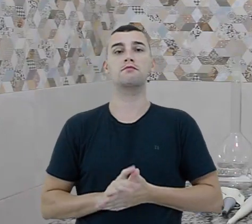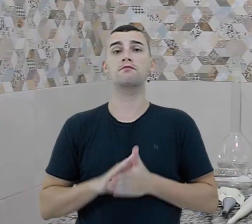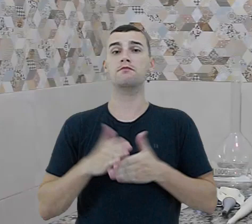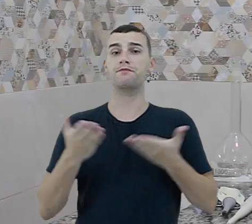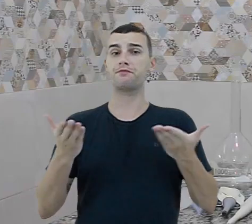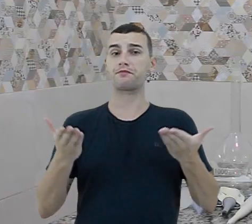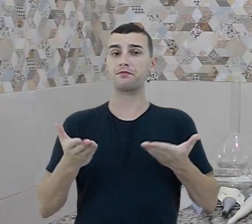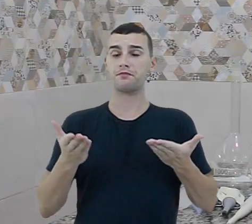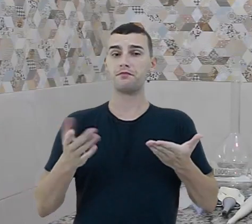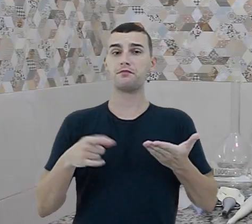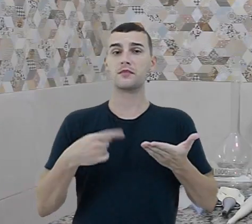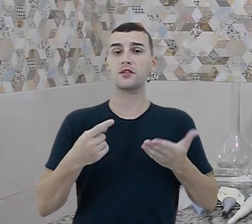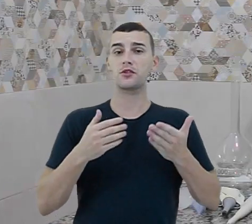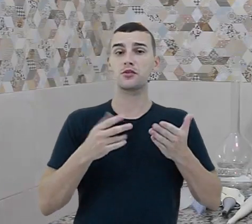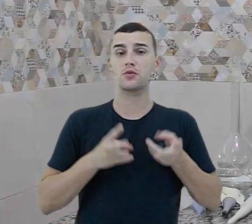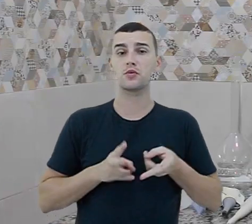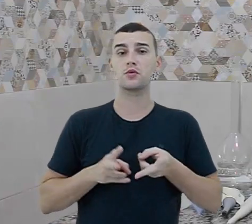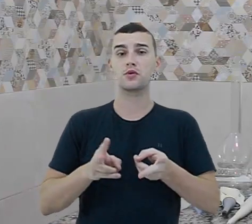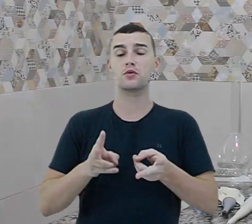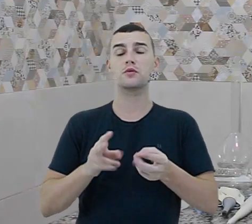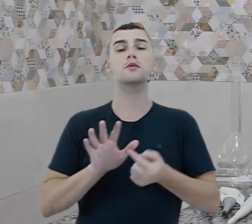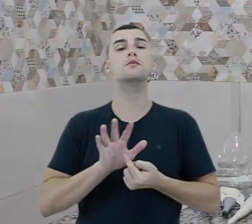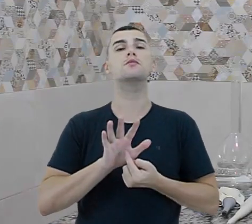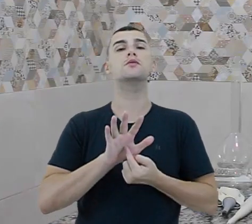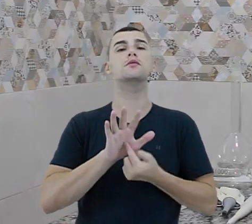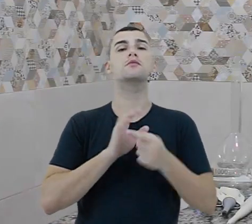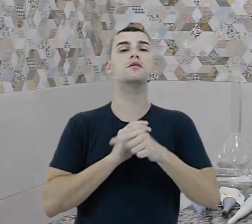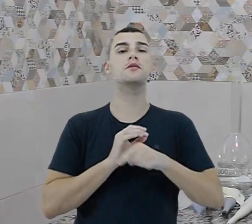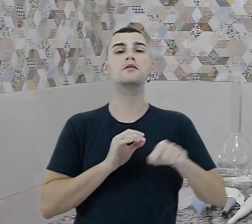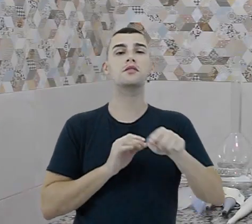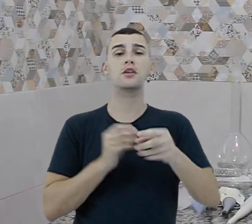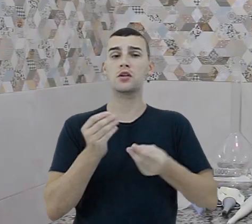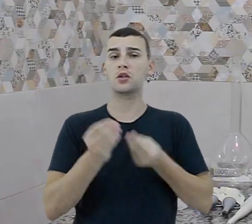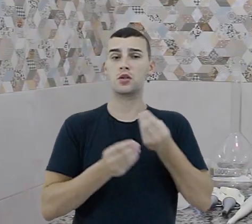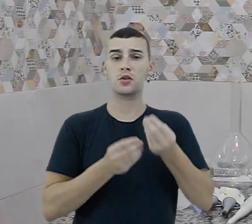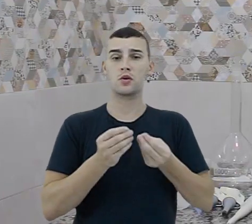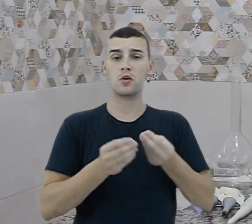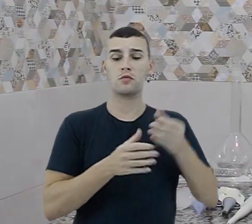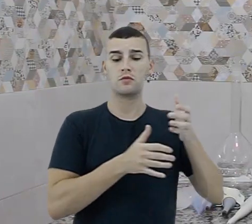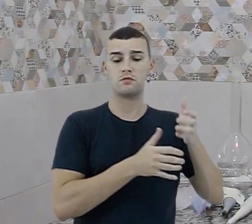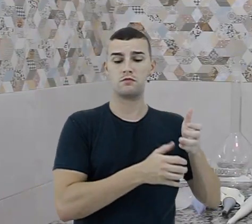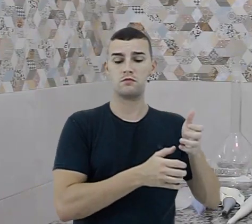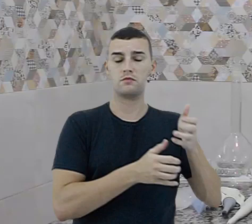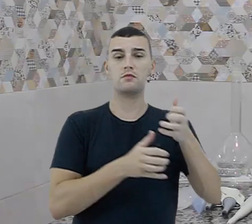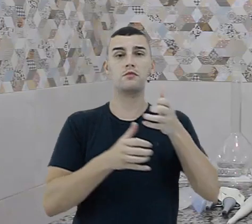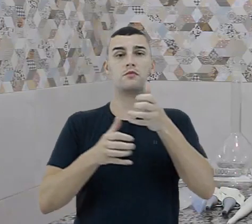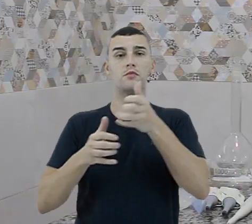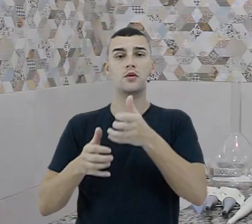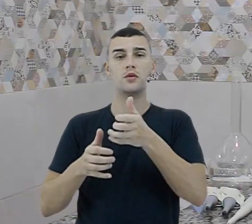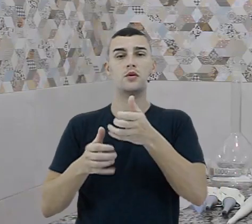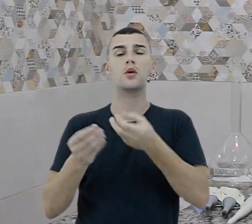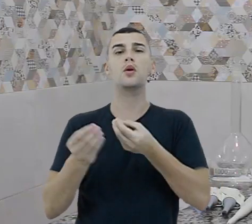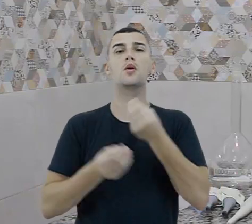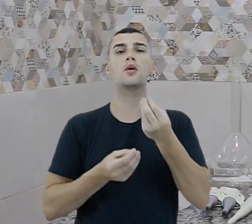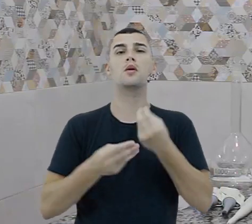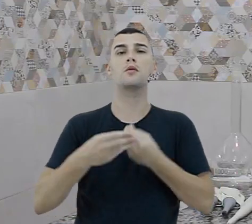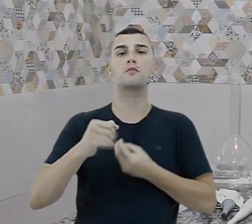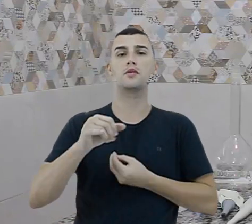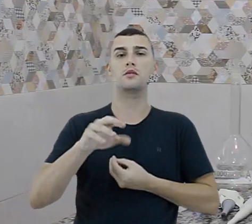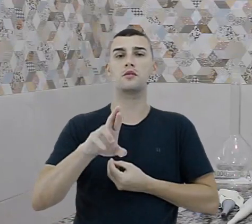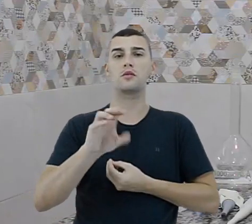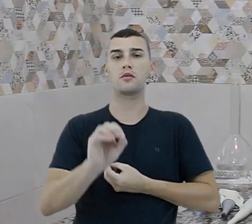oportunidade, certo? Então agora nós vamos prosseguir com uma demonstração de transferência de líquido